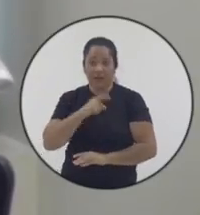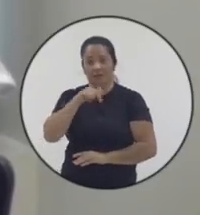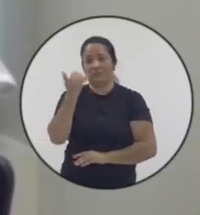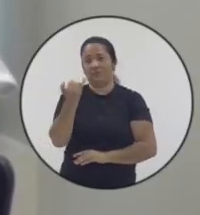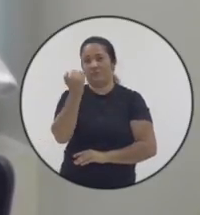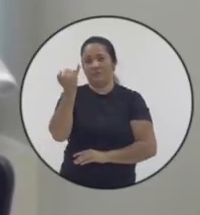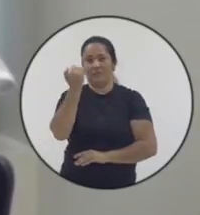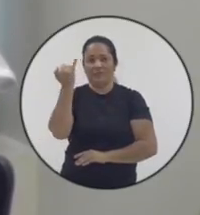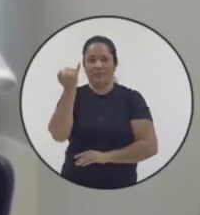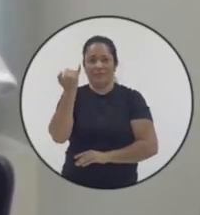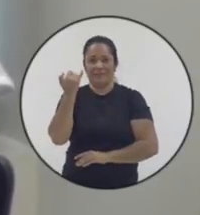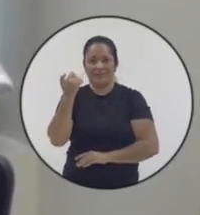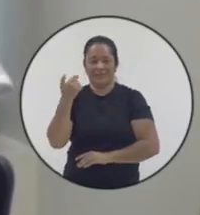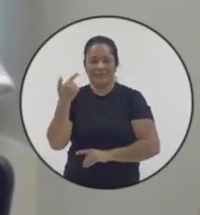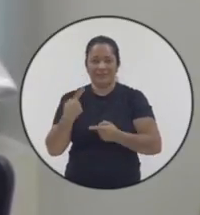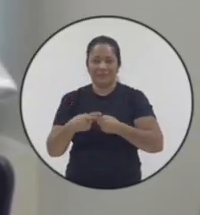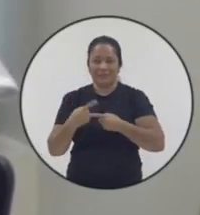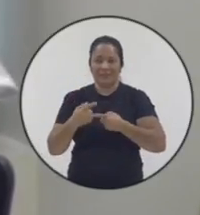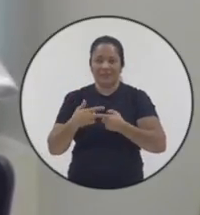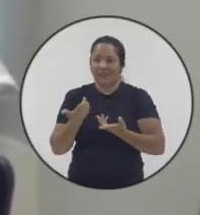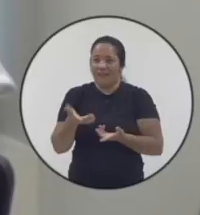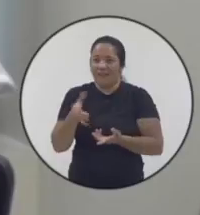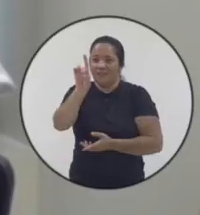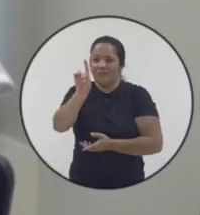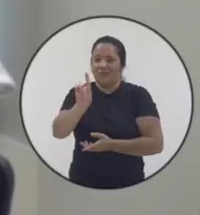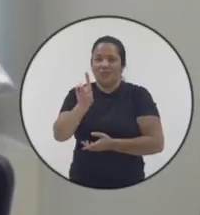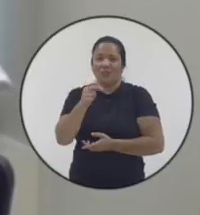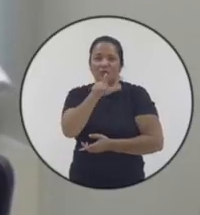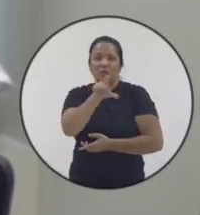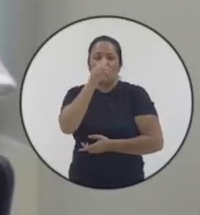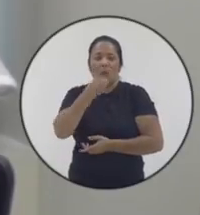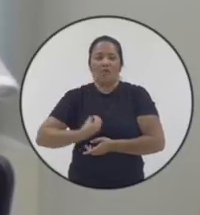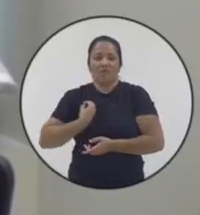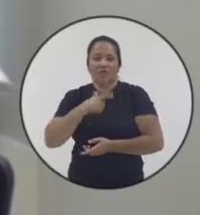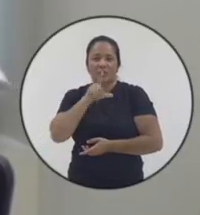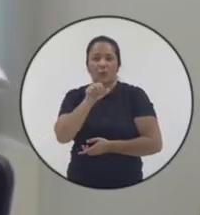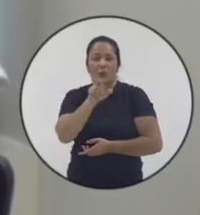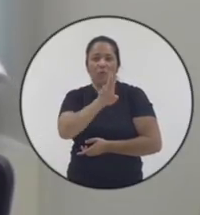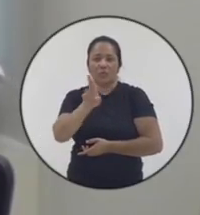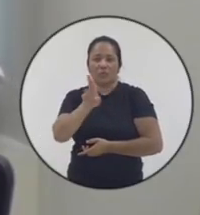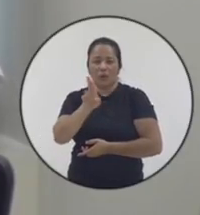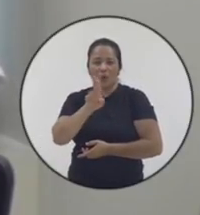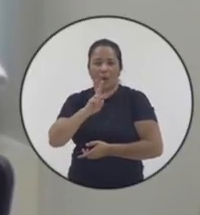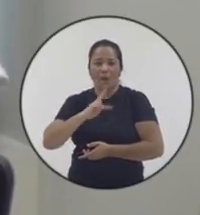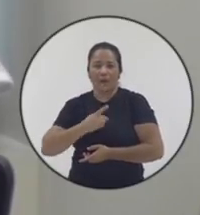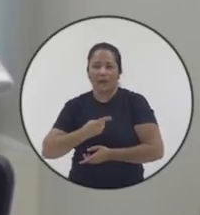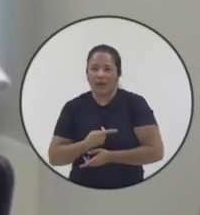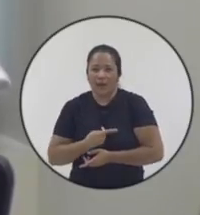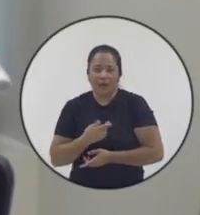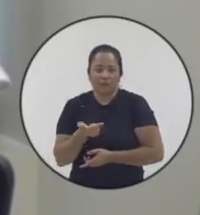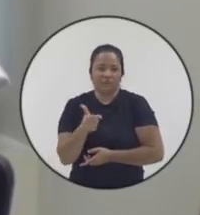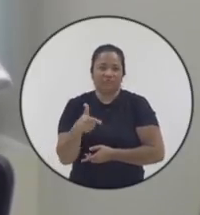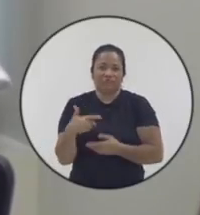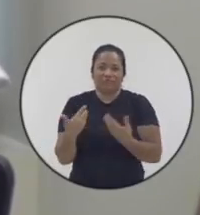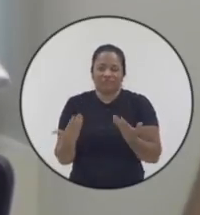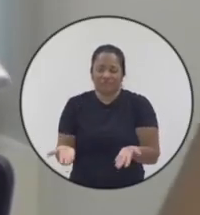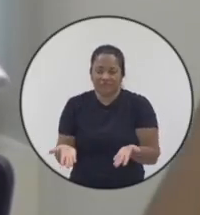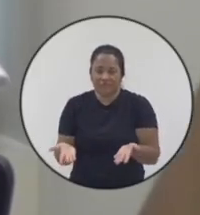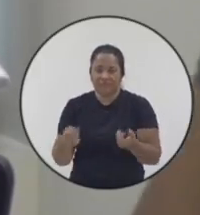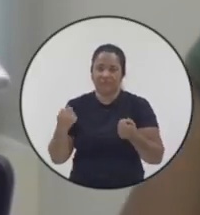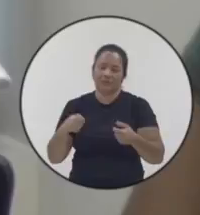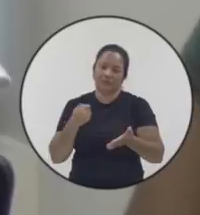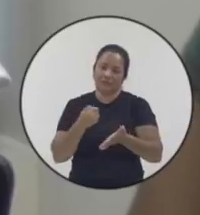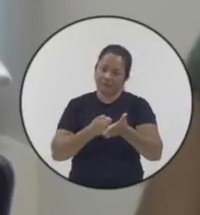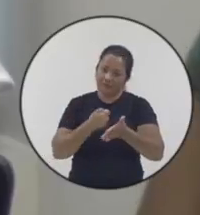tudo, inclusive o direito de escolha da nossa própria vida, do nosso próprio nome, do nosso corpo, para que nós possamos ser